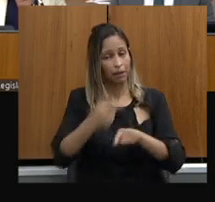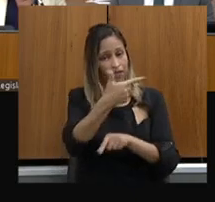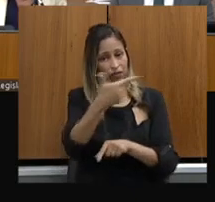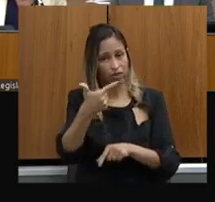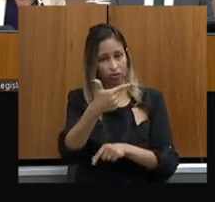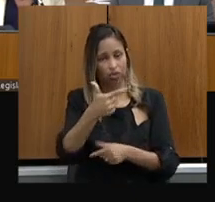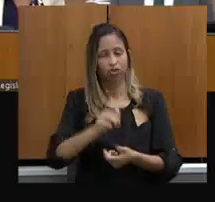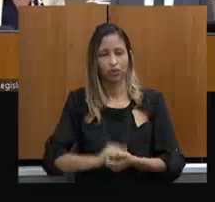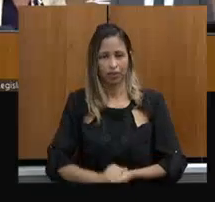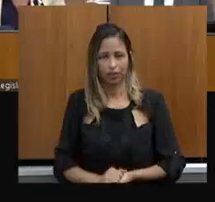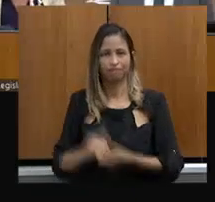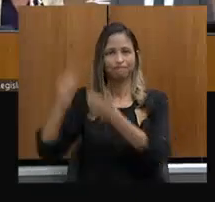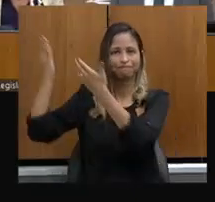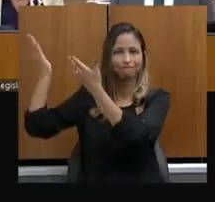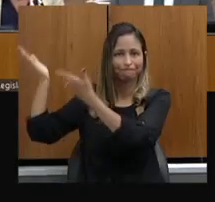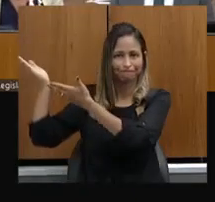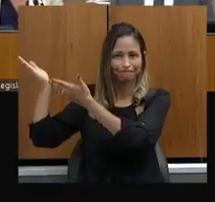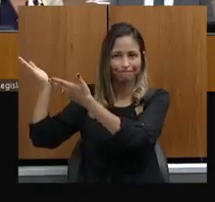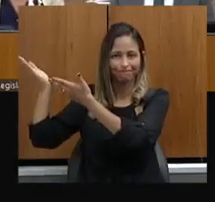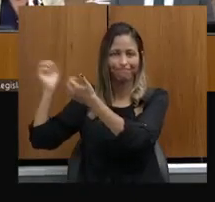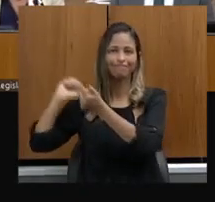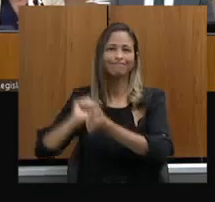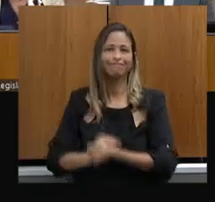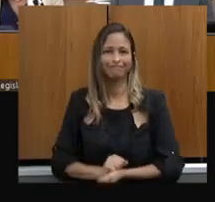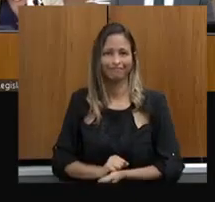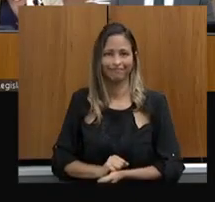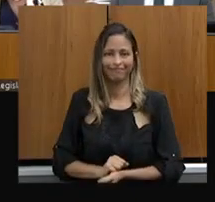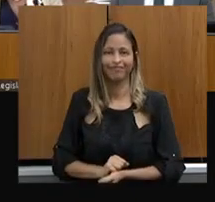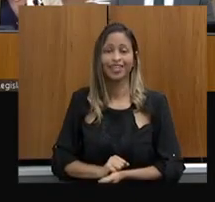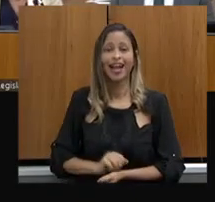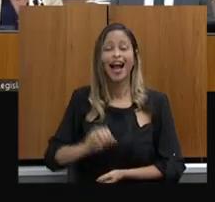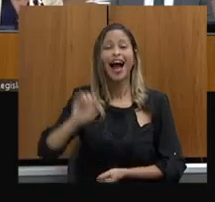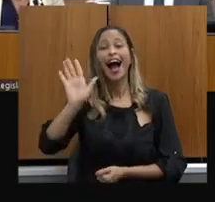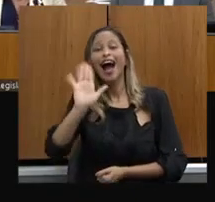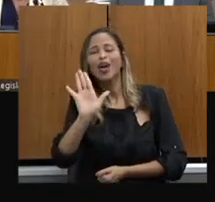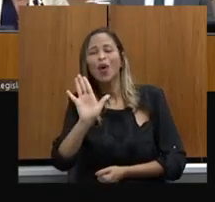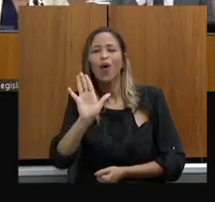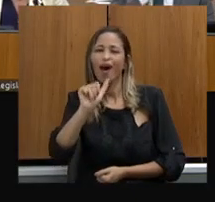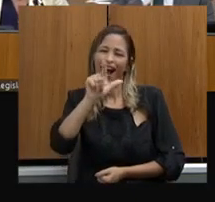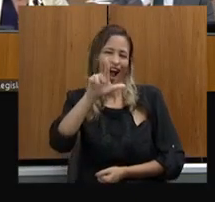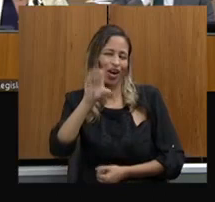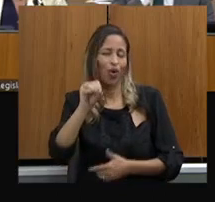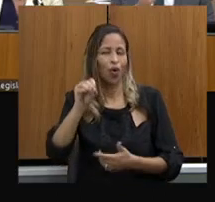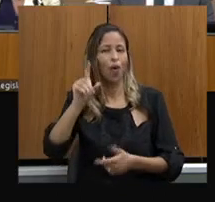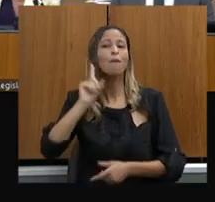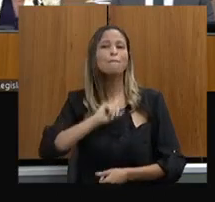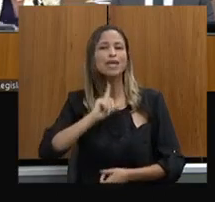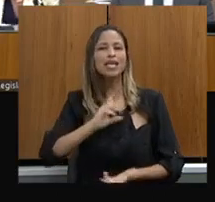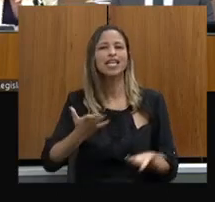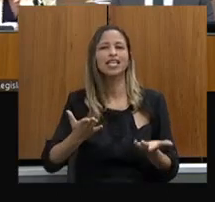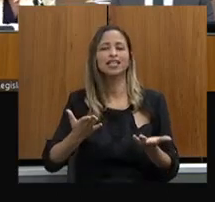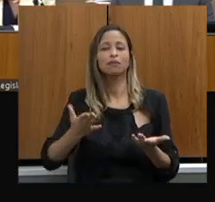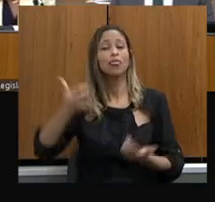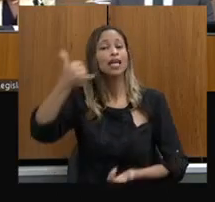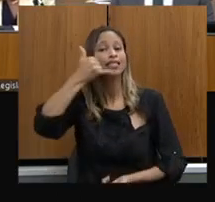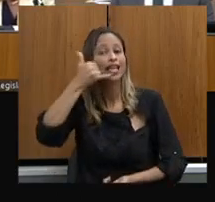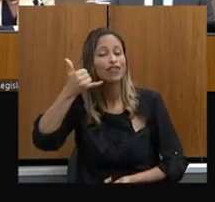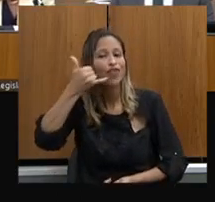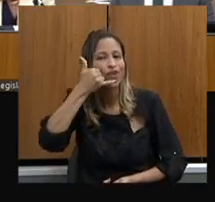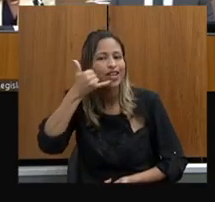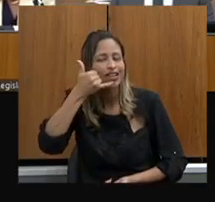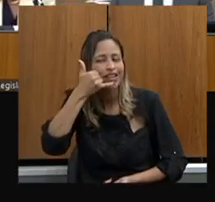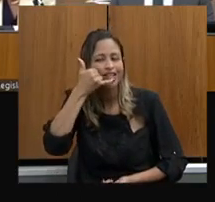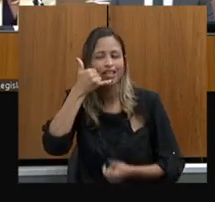favor a gente tem o programa alumínios o programa Alô Minas tem levado telefonia celular